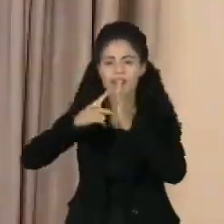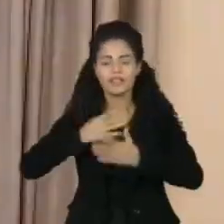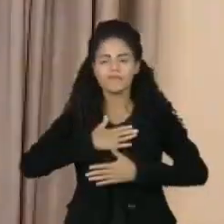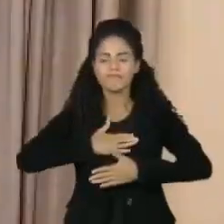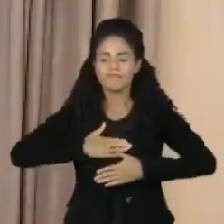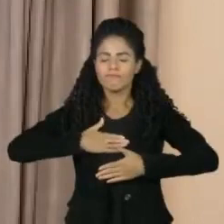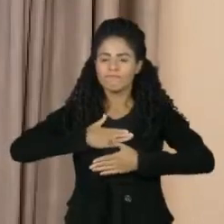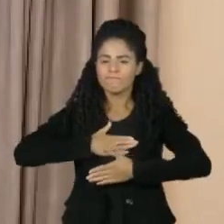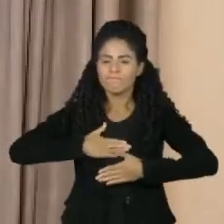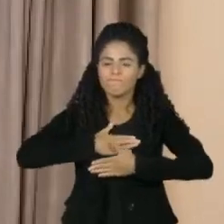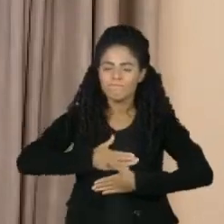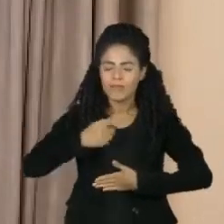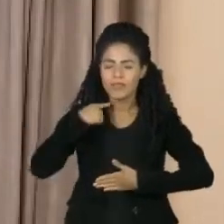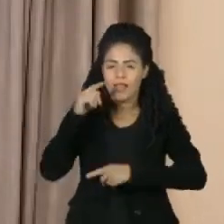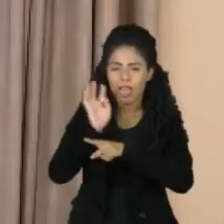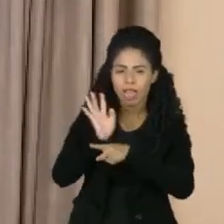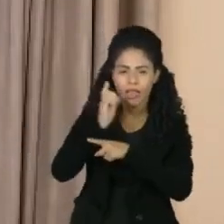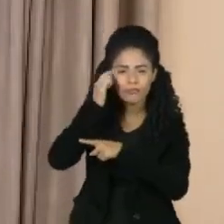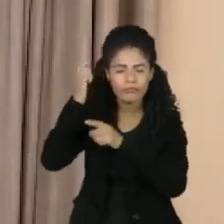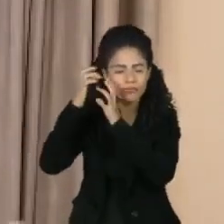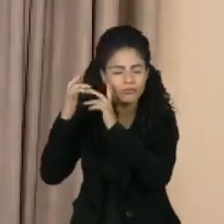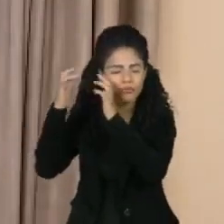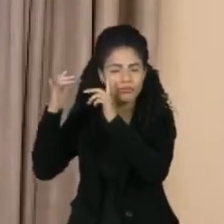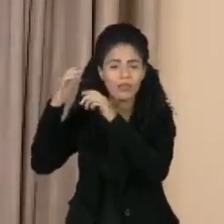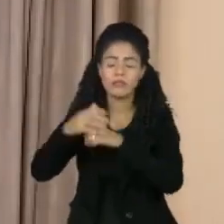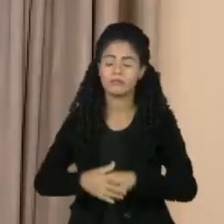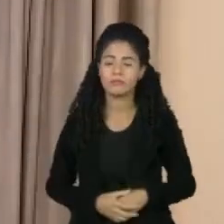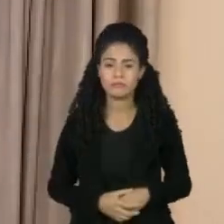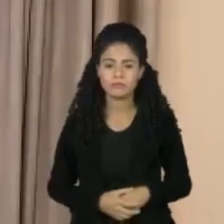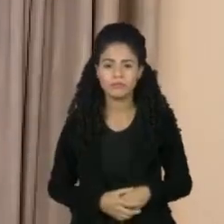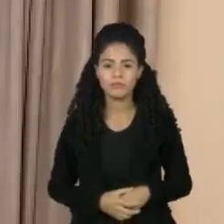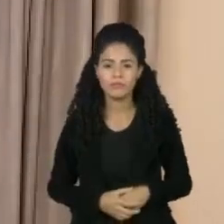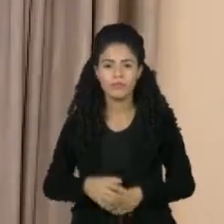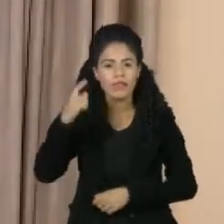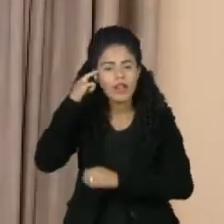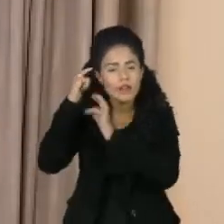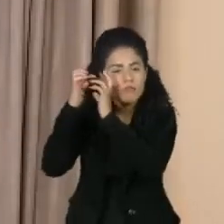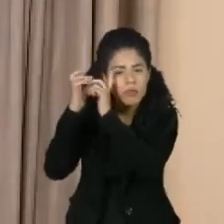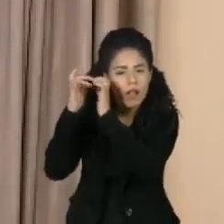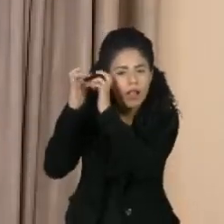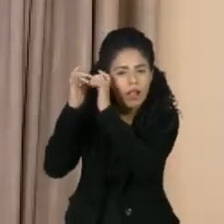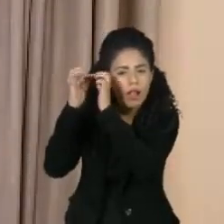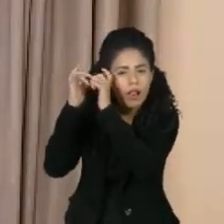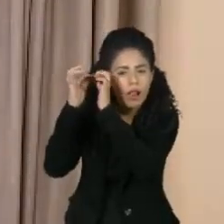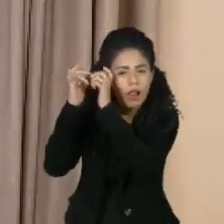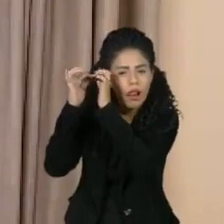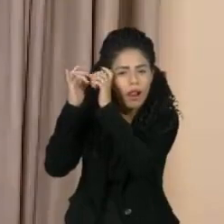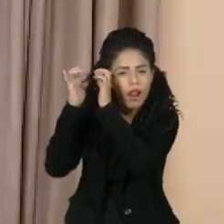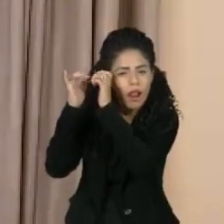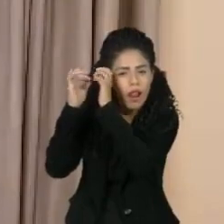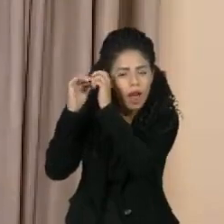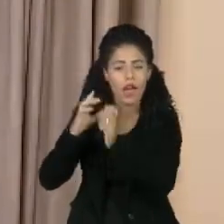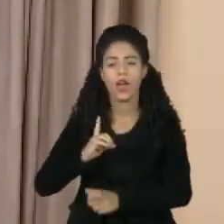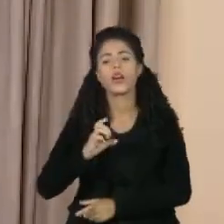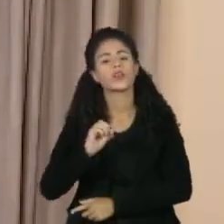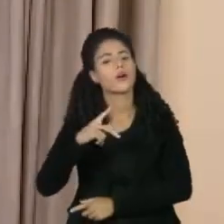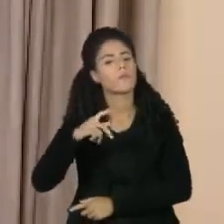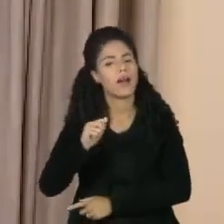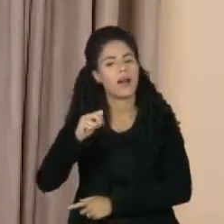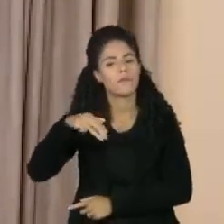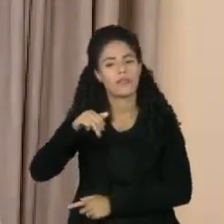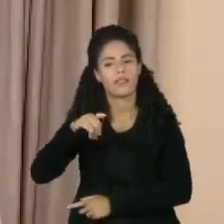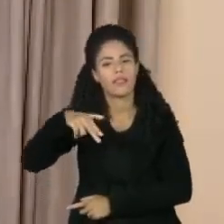você assiste uma coisa que é direcionada para você, você ativa as áreas cerebrais que estão mais relacionadas com a